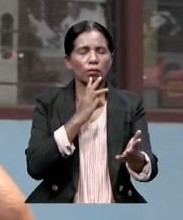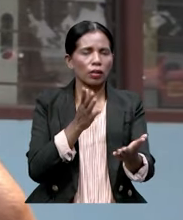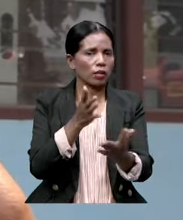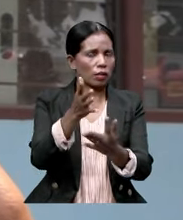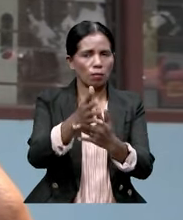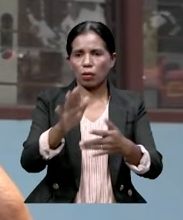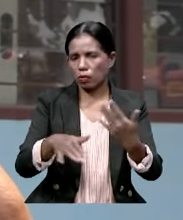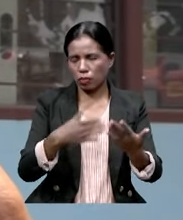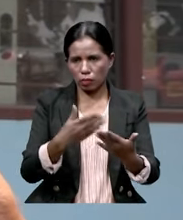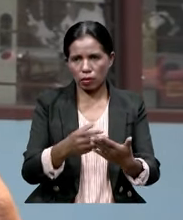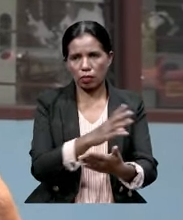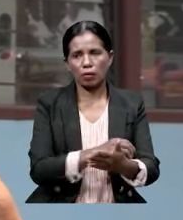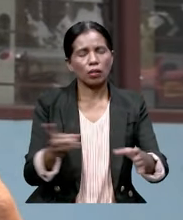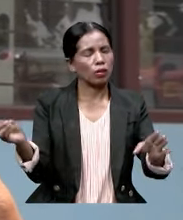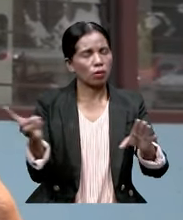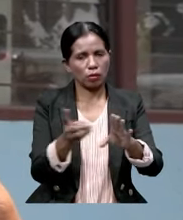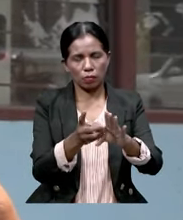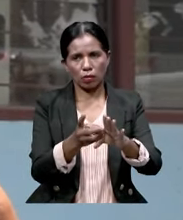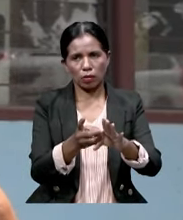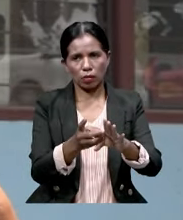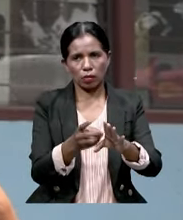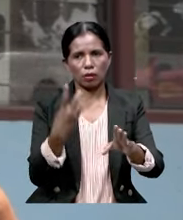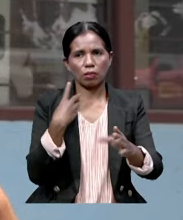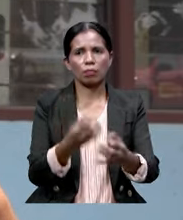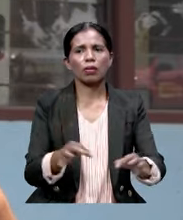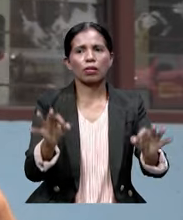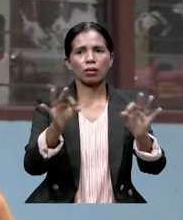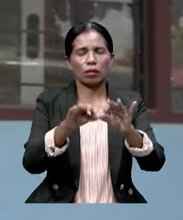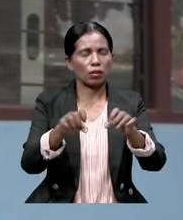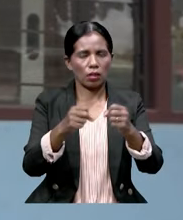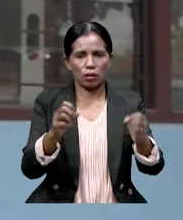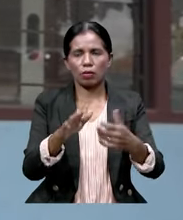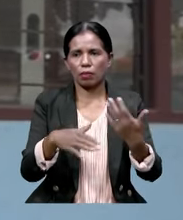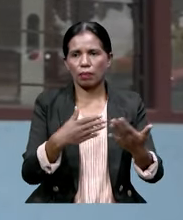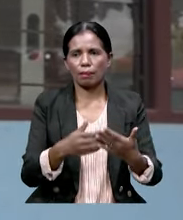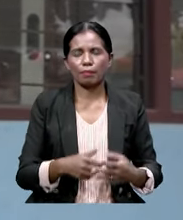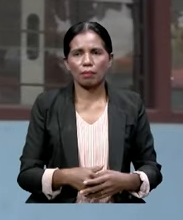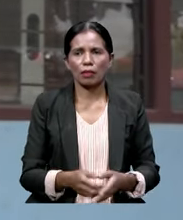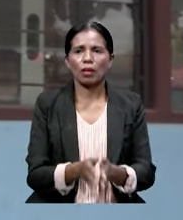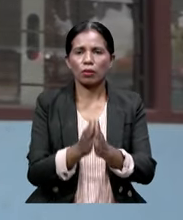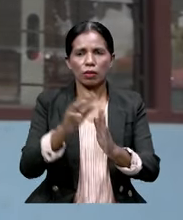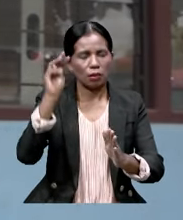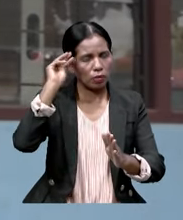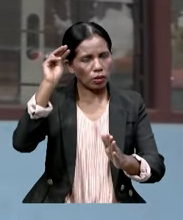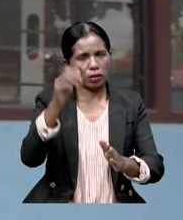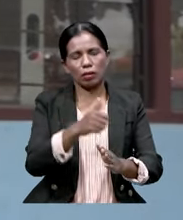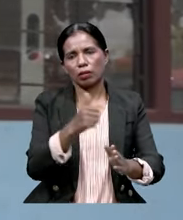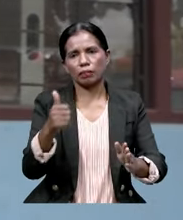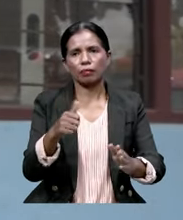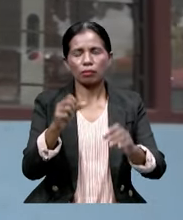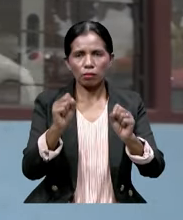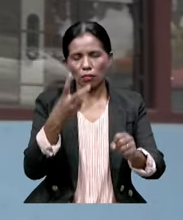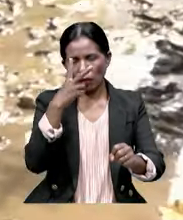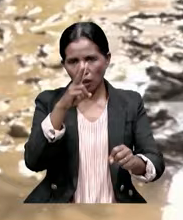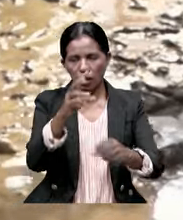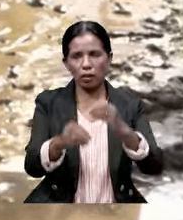kwaje dokumentus balu maka kwaje importante mos maka estragos. Alessandrinho husu ba ministerio kompetente atu bele hare